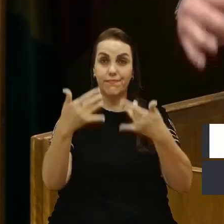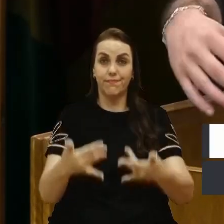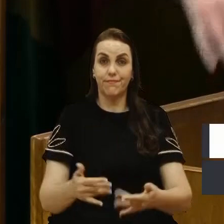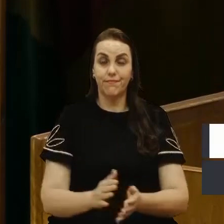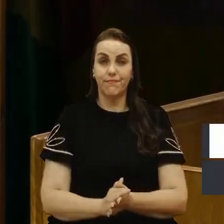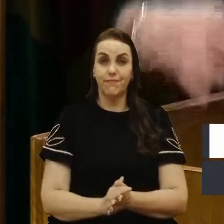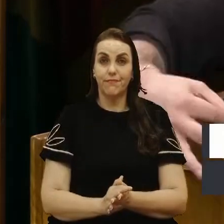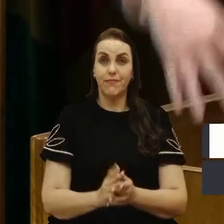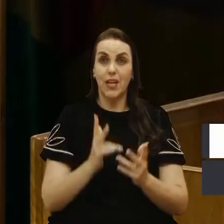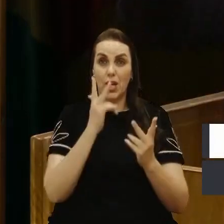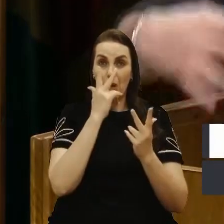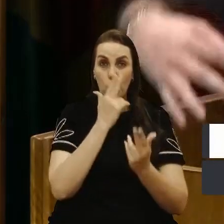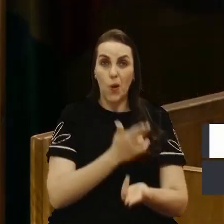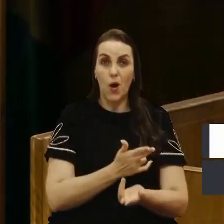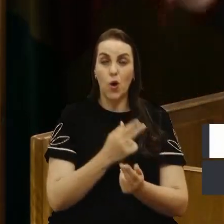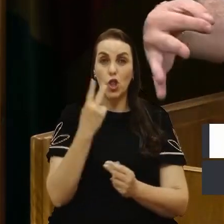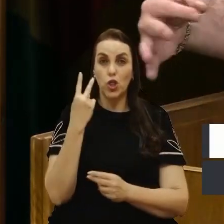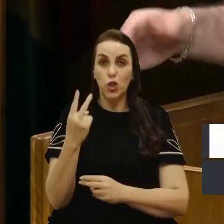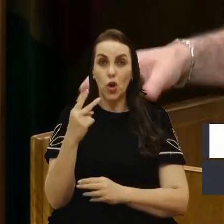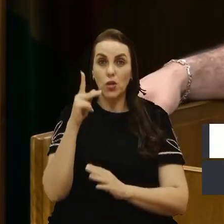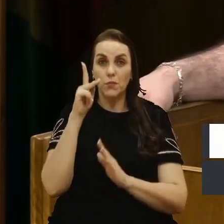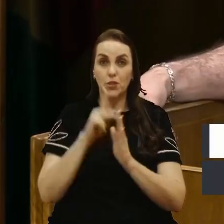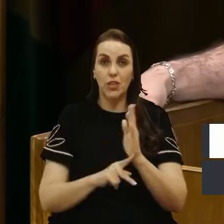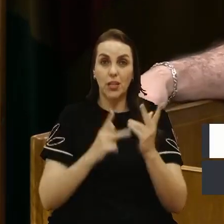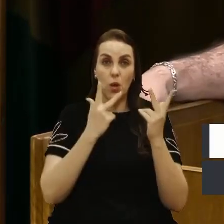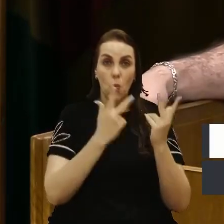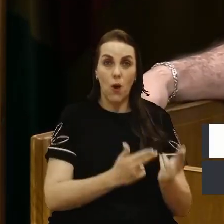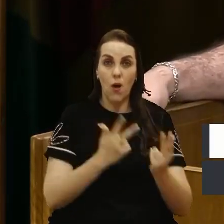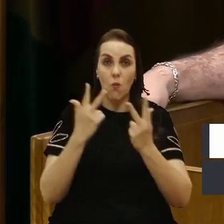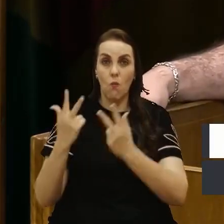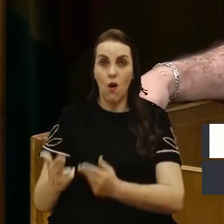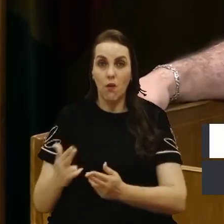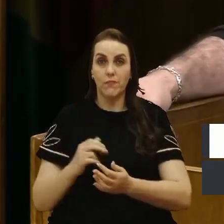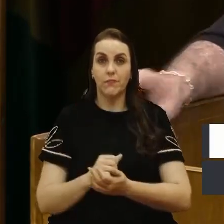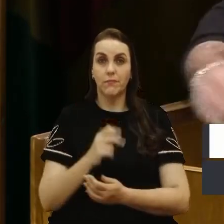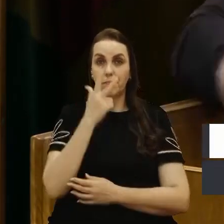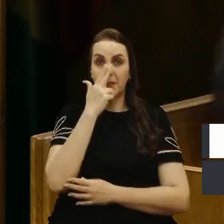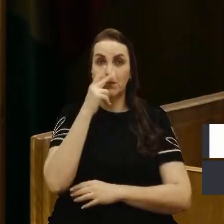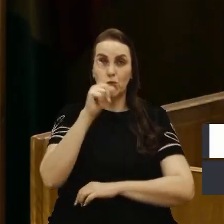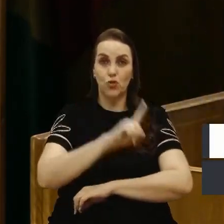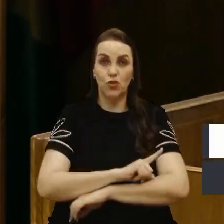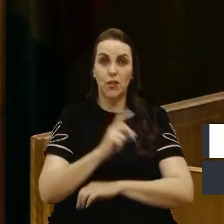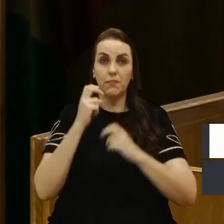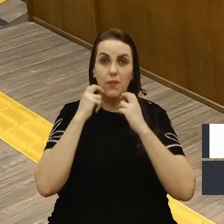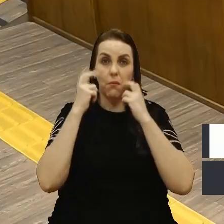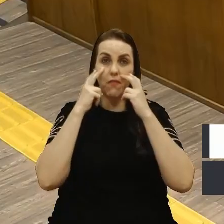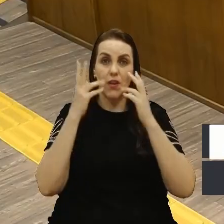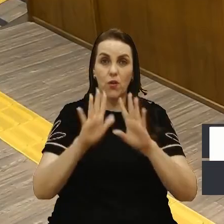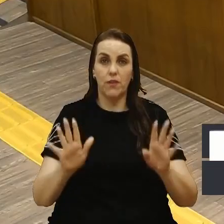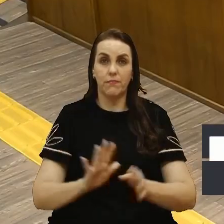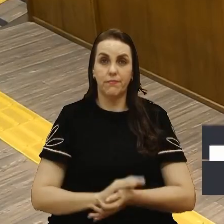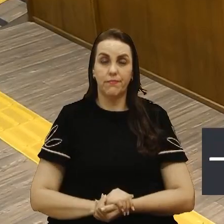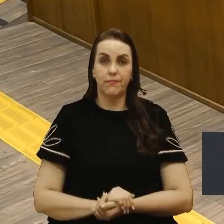no mesmo dia dois projetos iguais é uma vergonha.